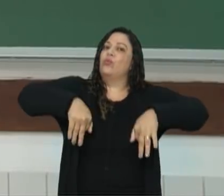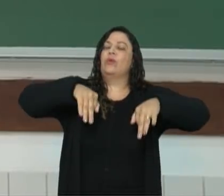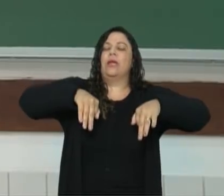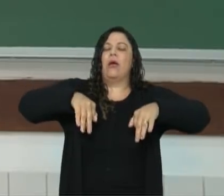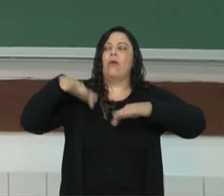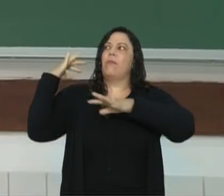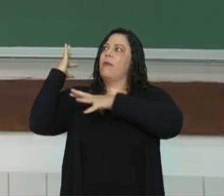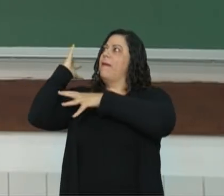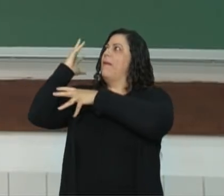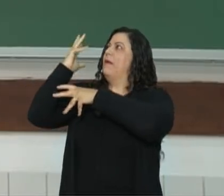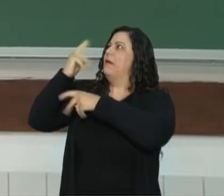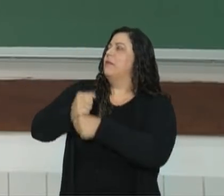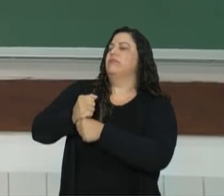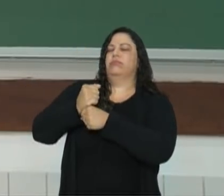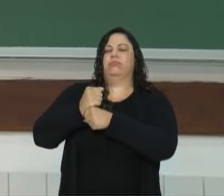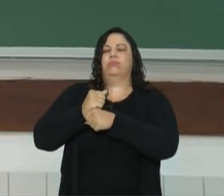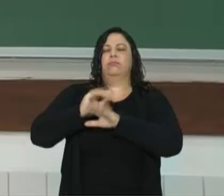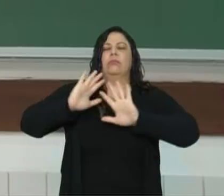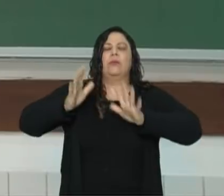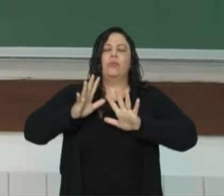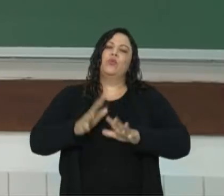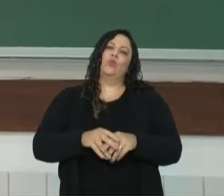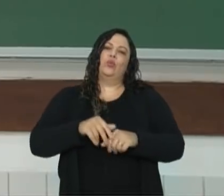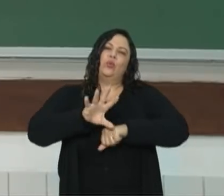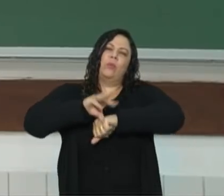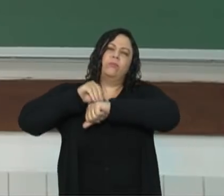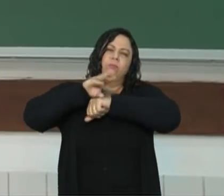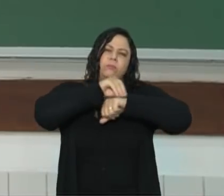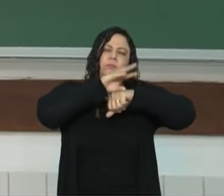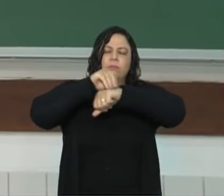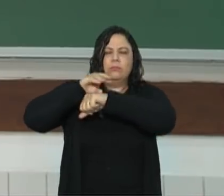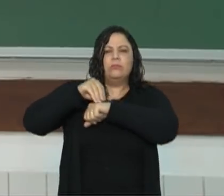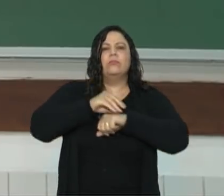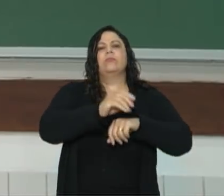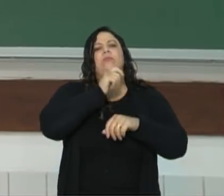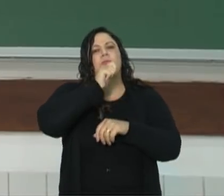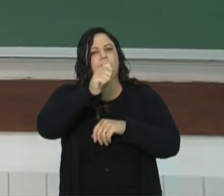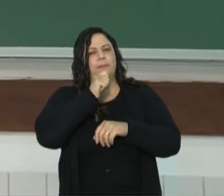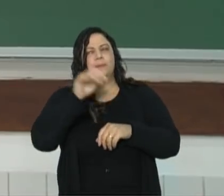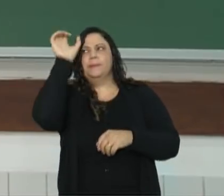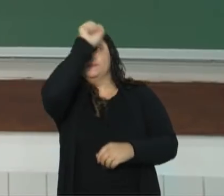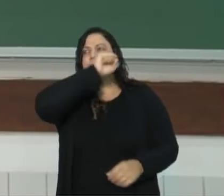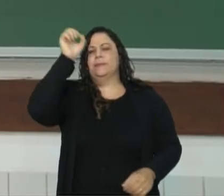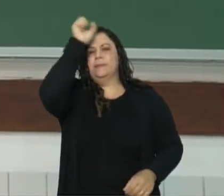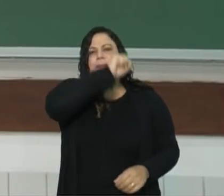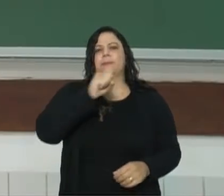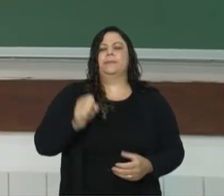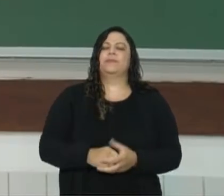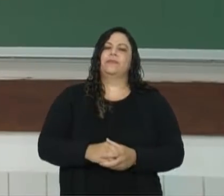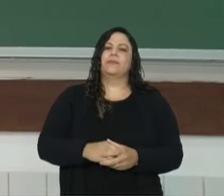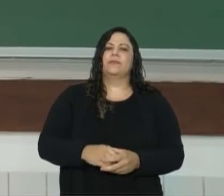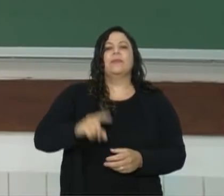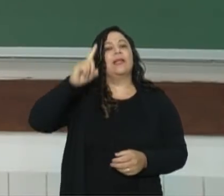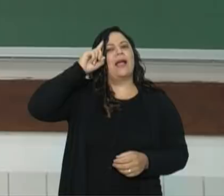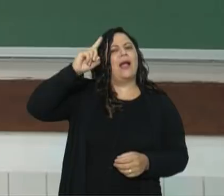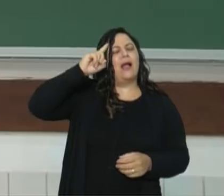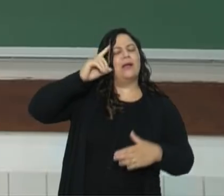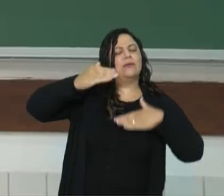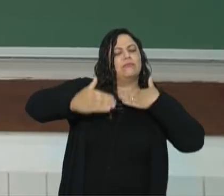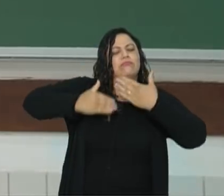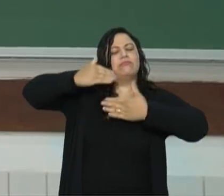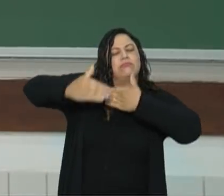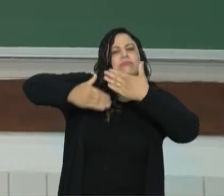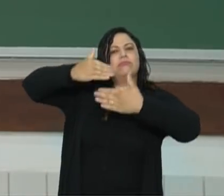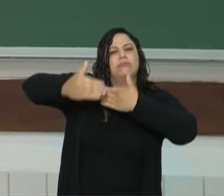ter muito repertório sobre o gênero reportagem, né? Então, vai ter aprendido bastante. Cada dia a gente aprende um pouquinho, tá certo?